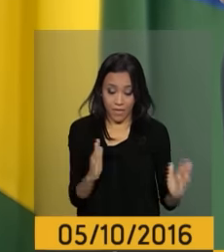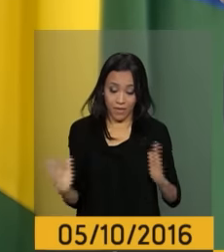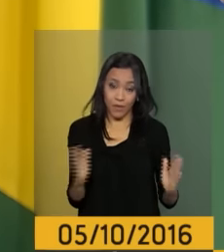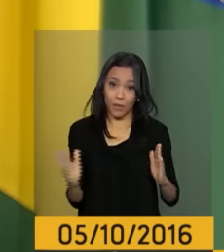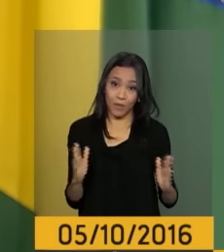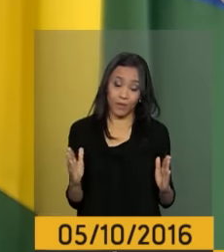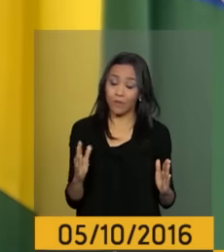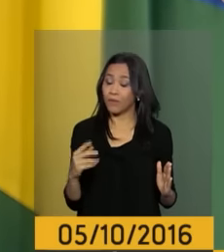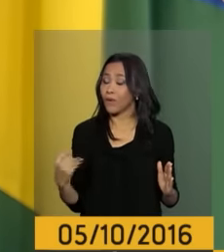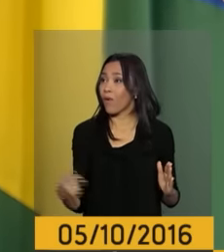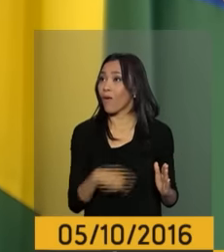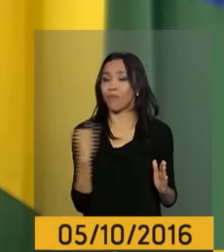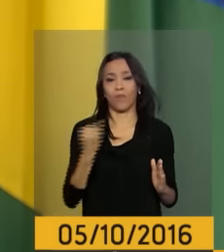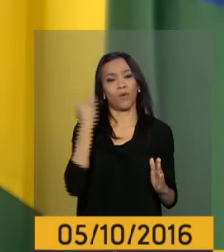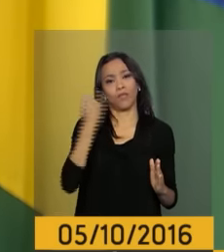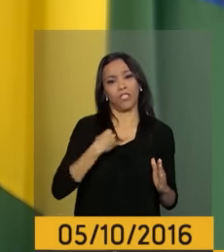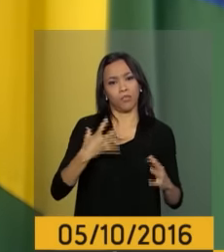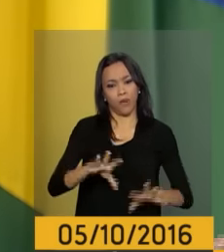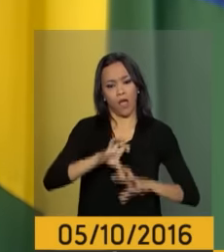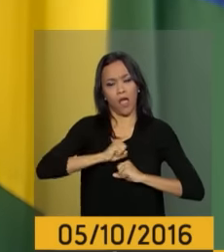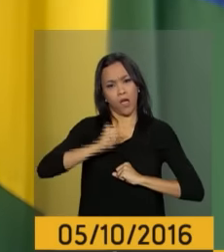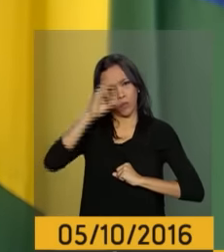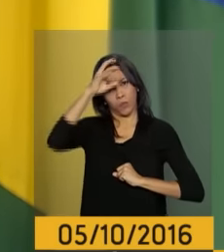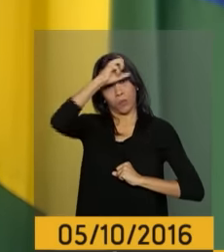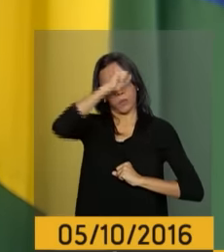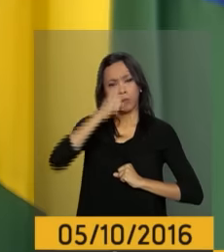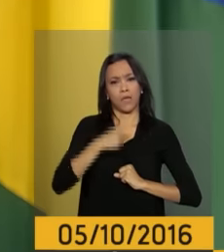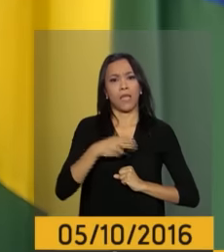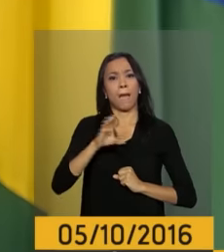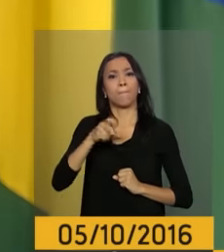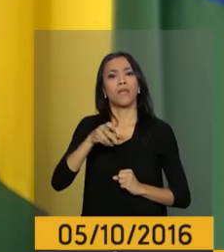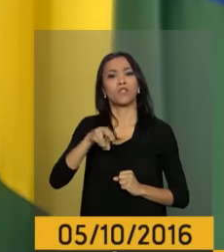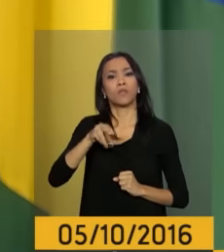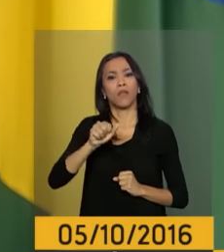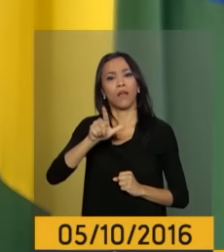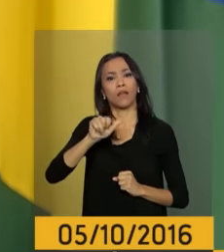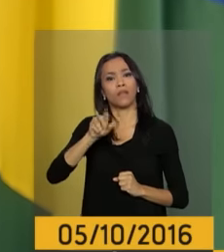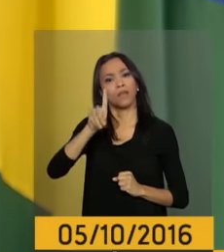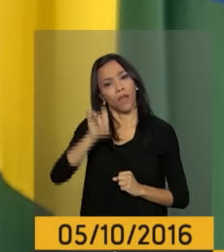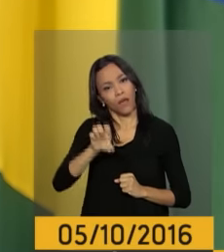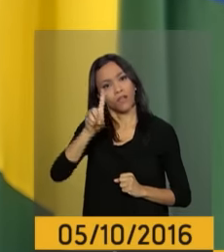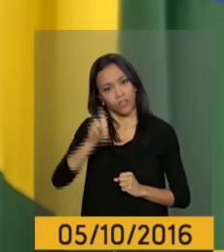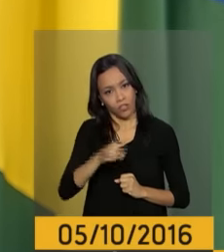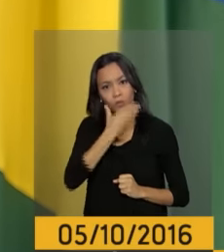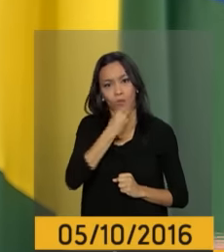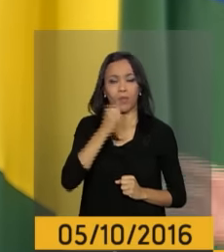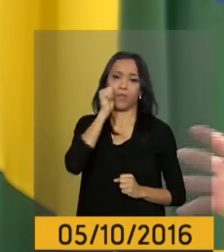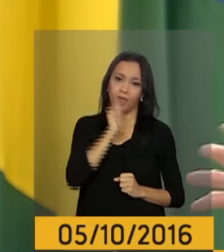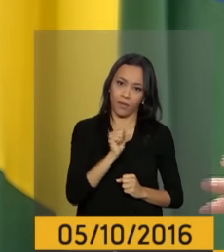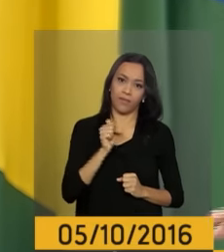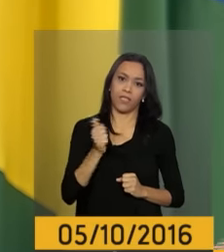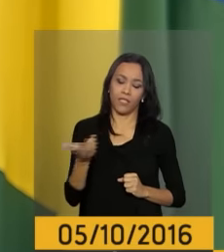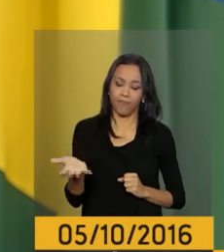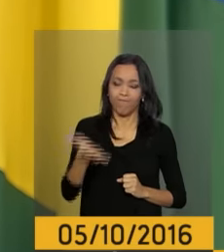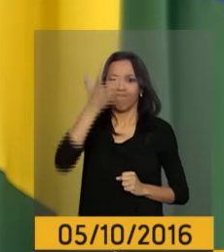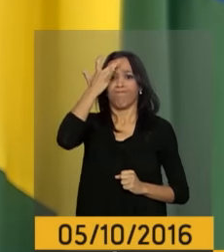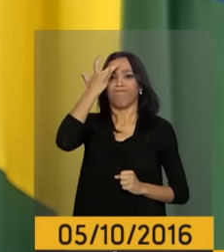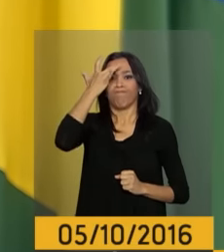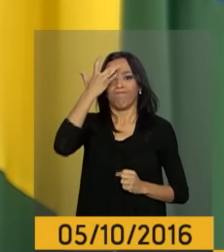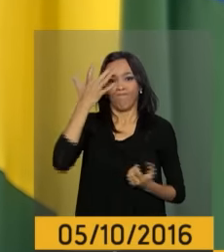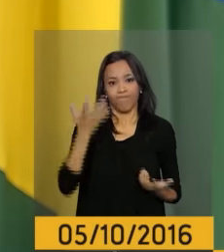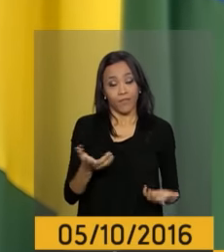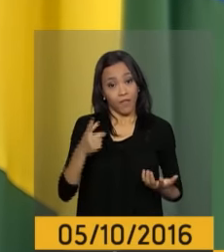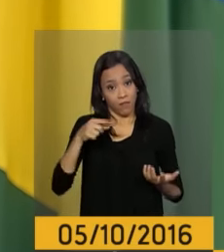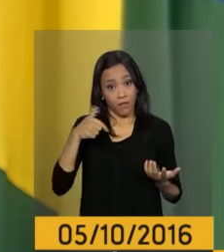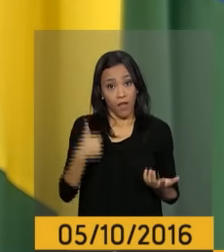evidente da formação da personalidade do homem e da mulher, porque marca o nosso destino. Esta, meus